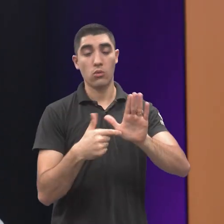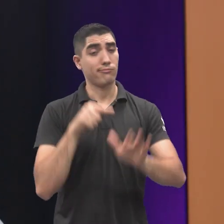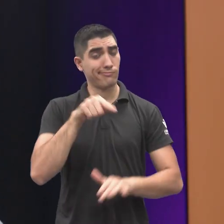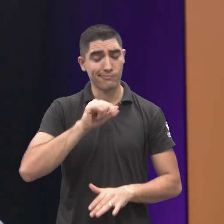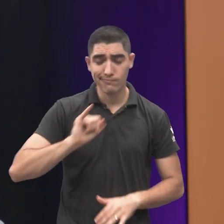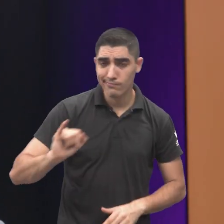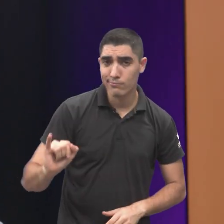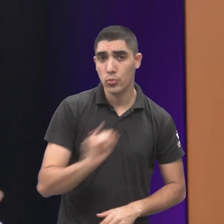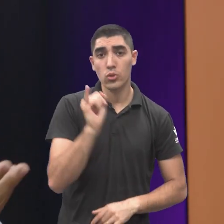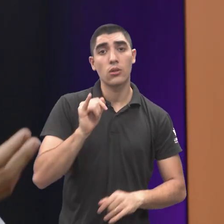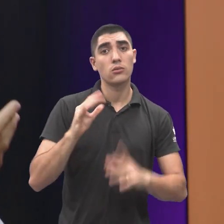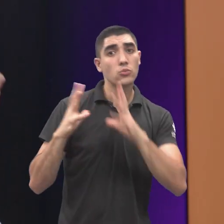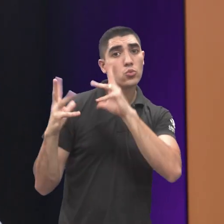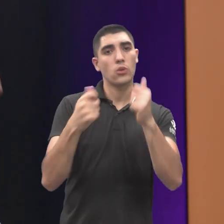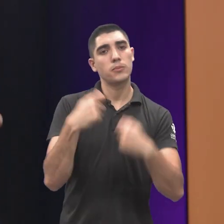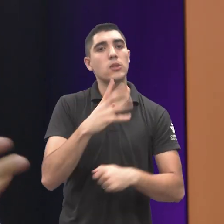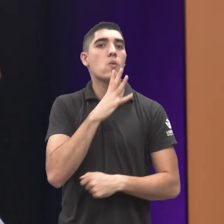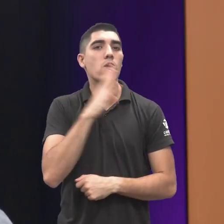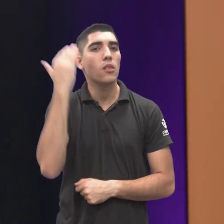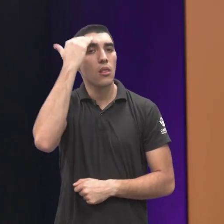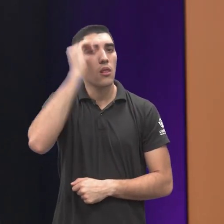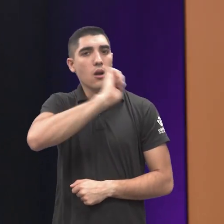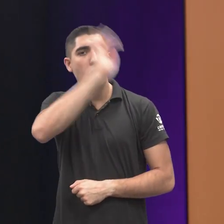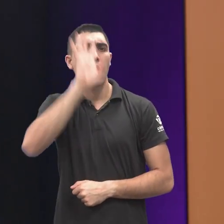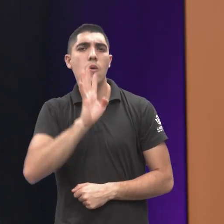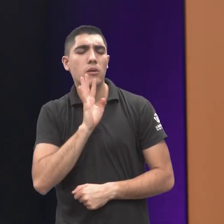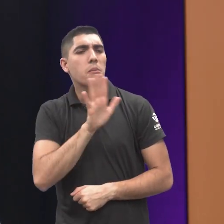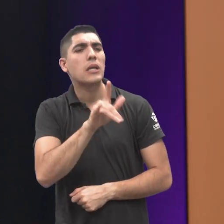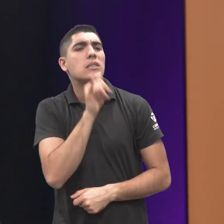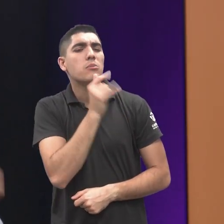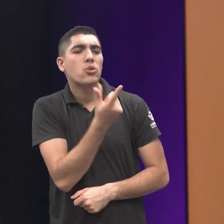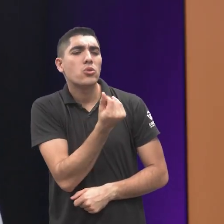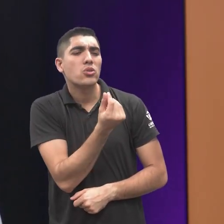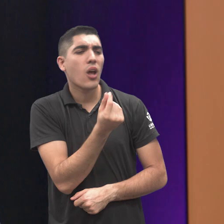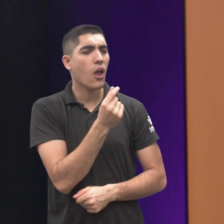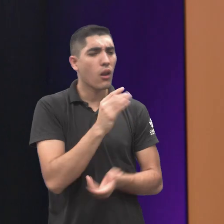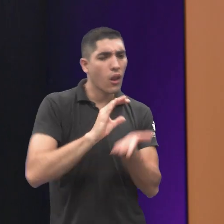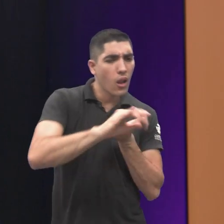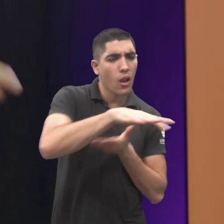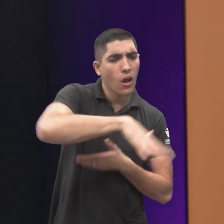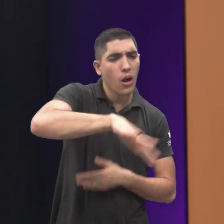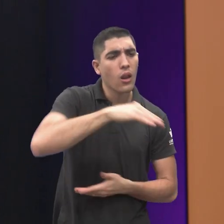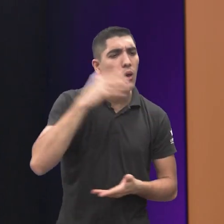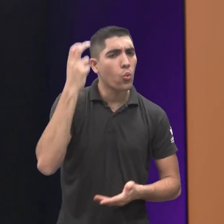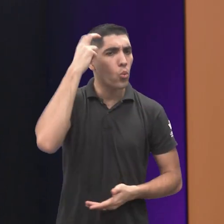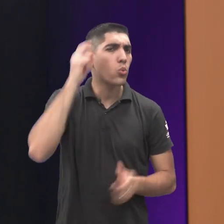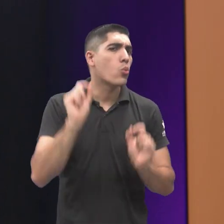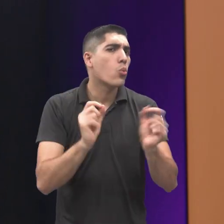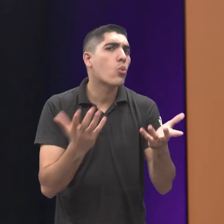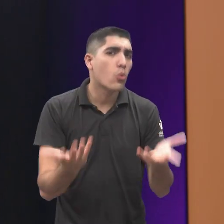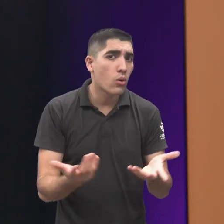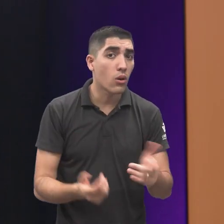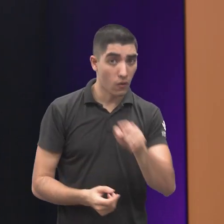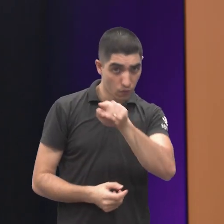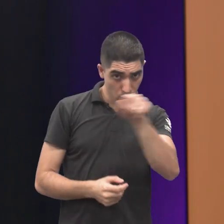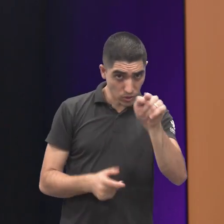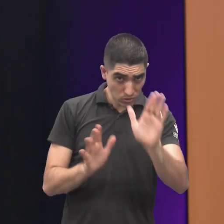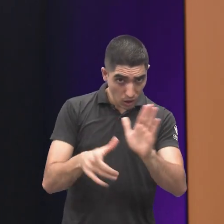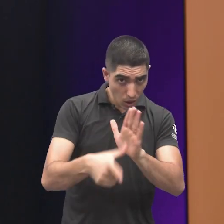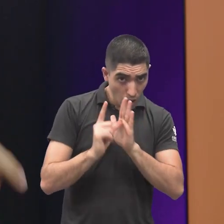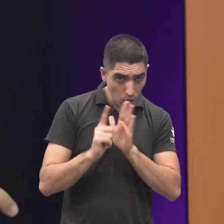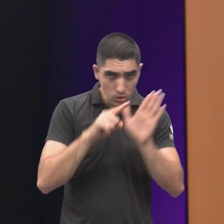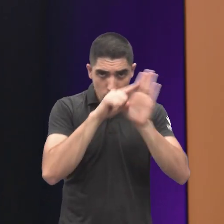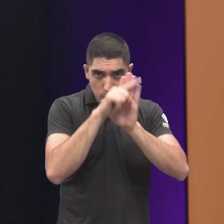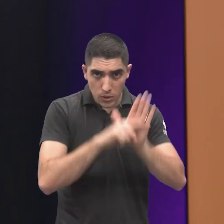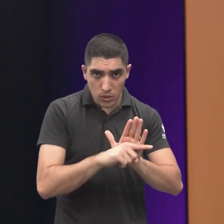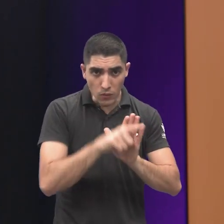para que as pessoas conheçam, porque às vezes a gente vira e fala, mas para onde está indo a verba da cultura? O que está acontecendo? Você em casa está fazendo o dever de casa? Está